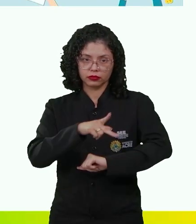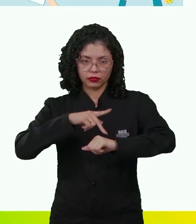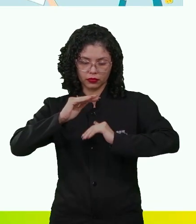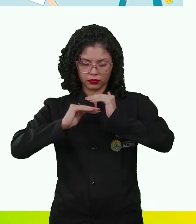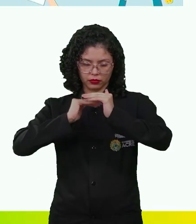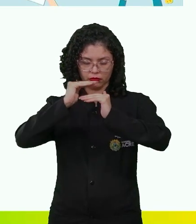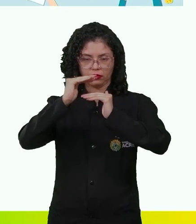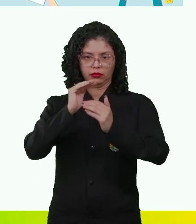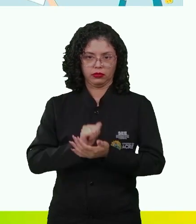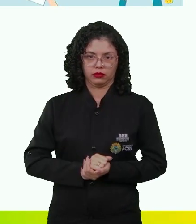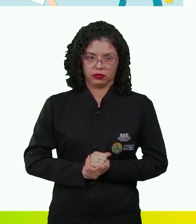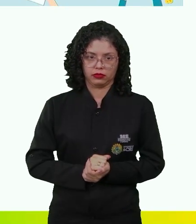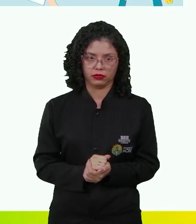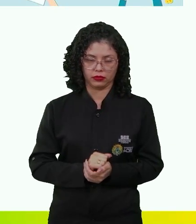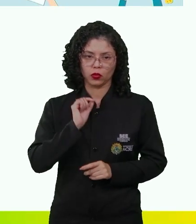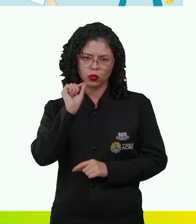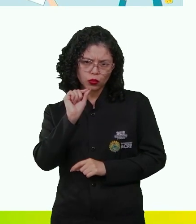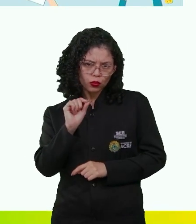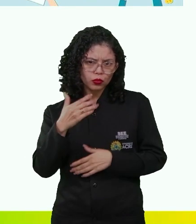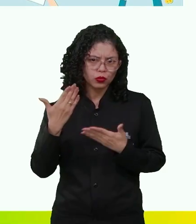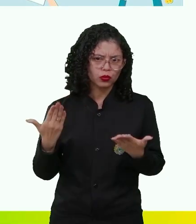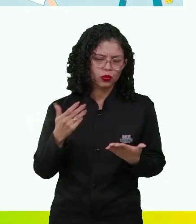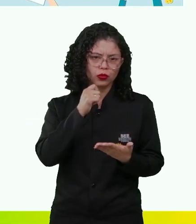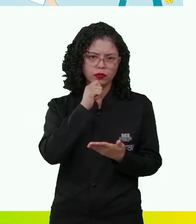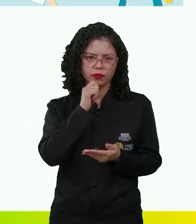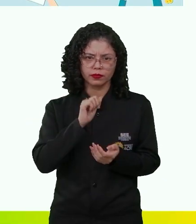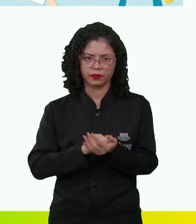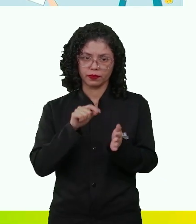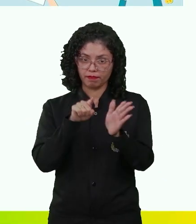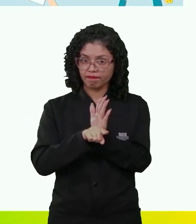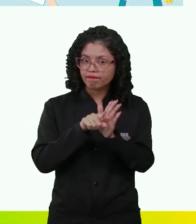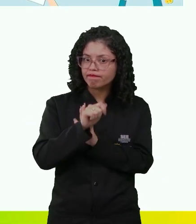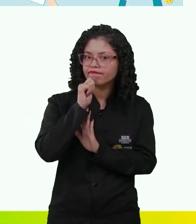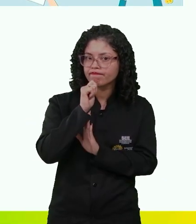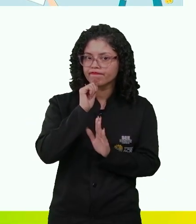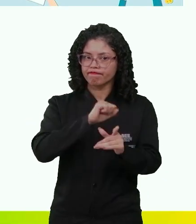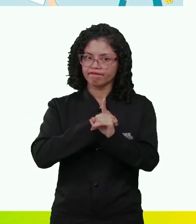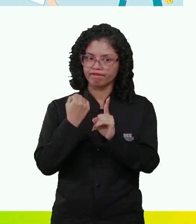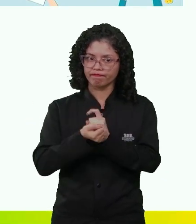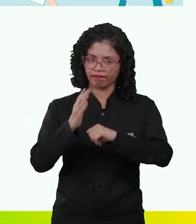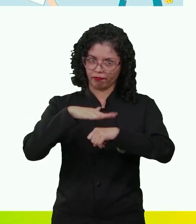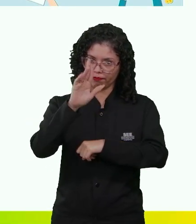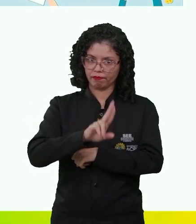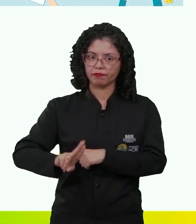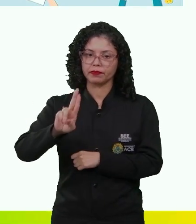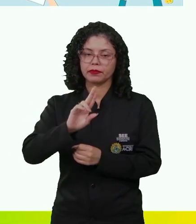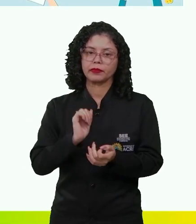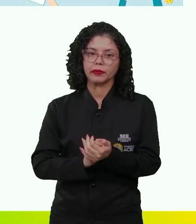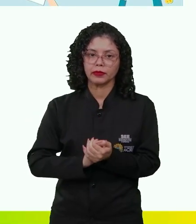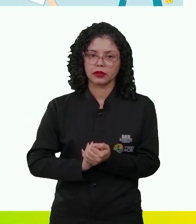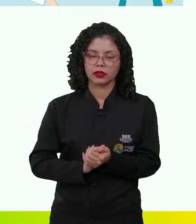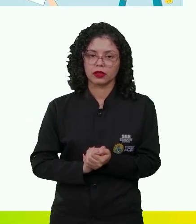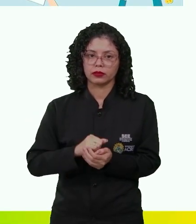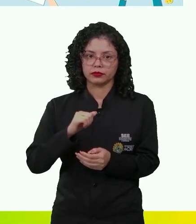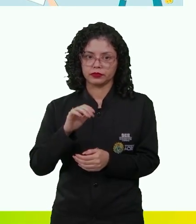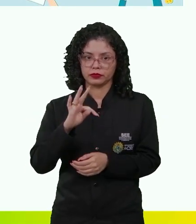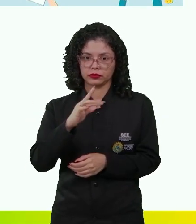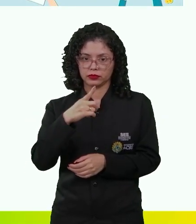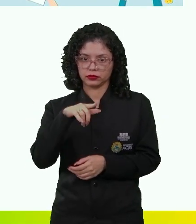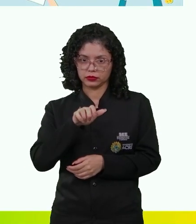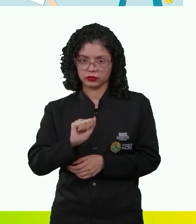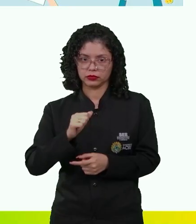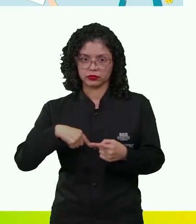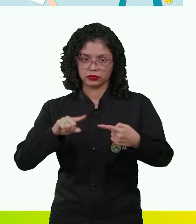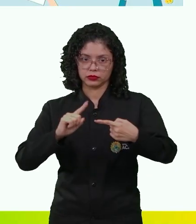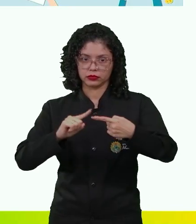Países desenvolvidos. No que se refere aos indicadores sociais, os mais utilizados são as taxas